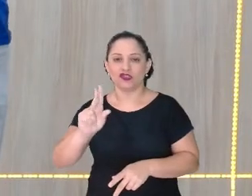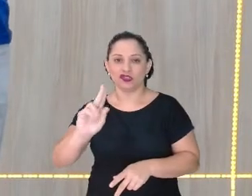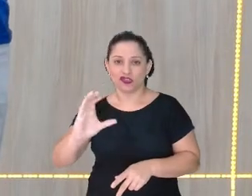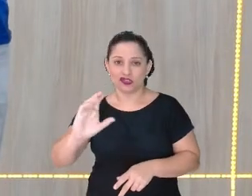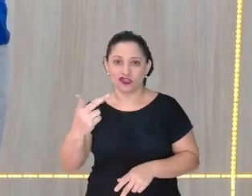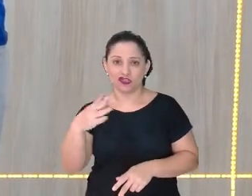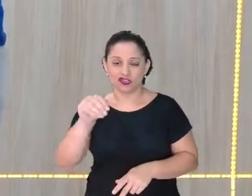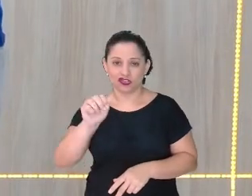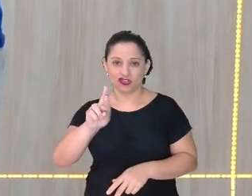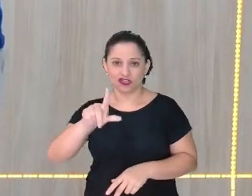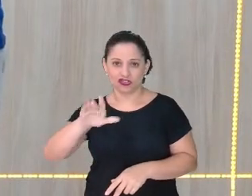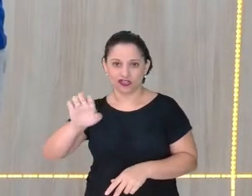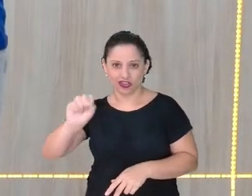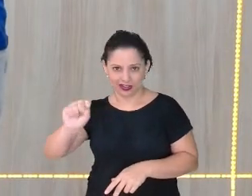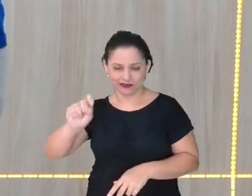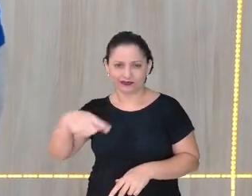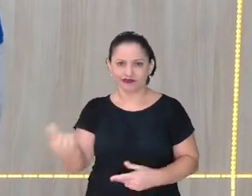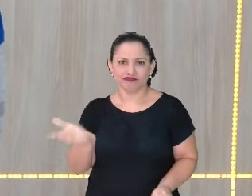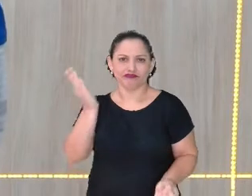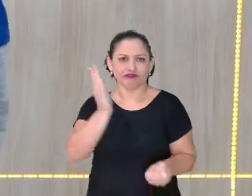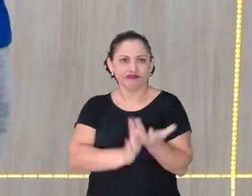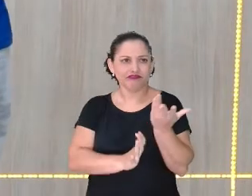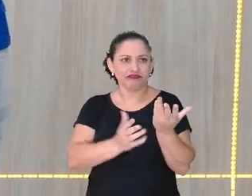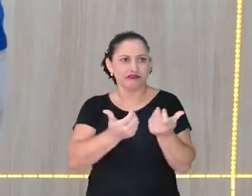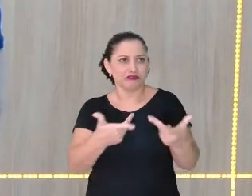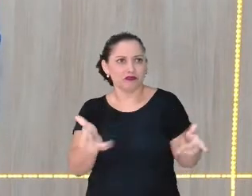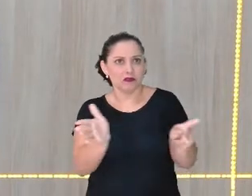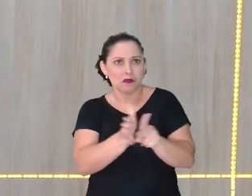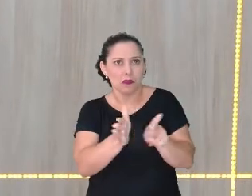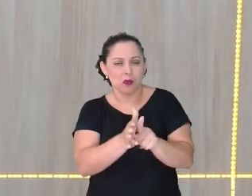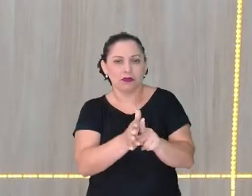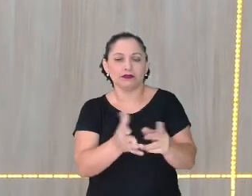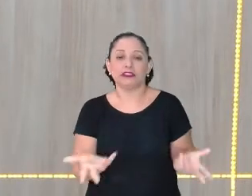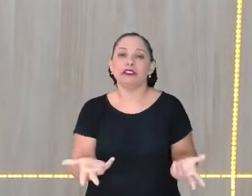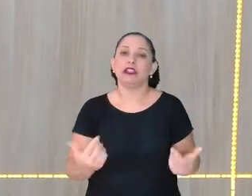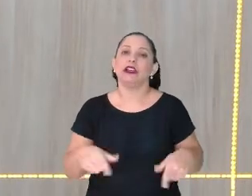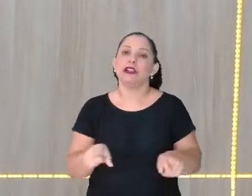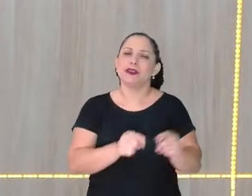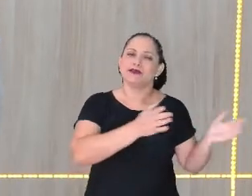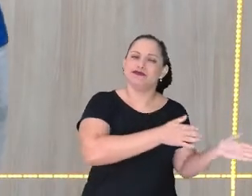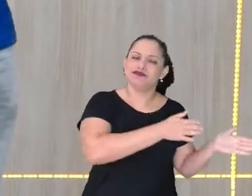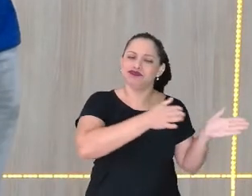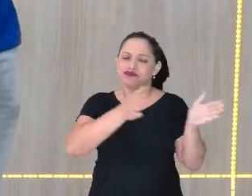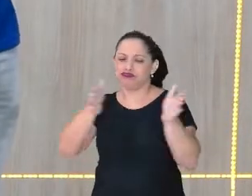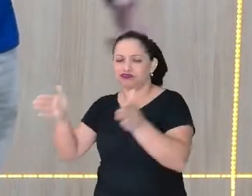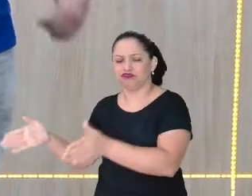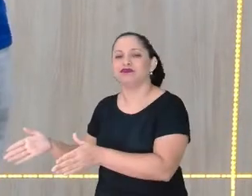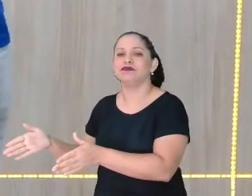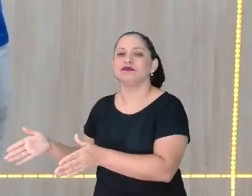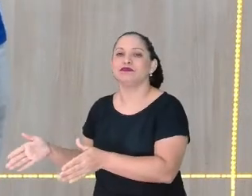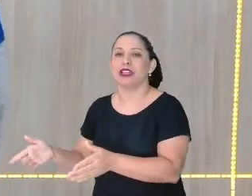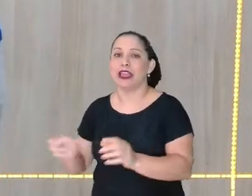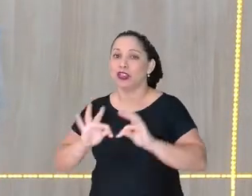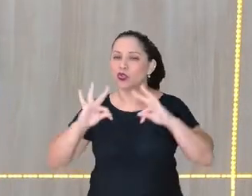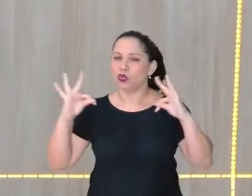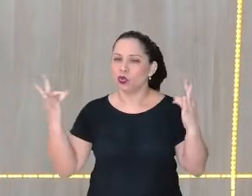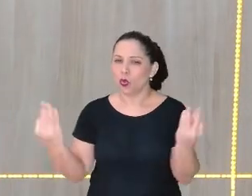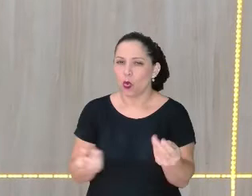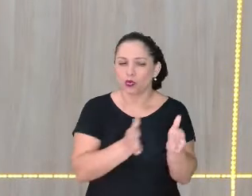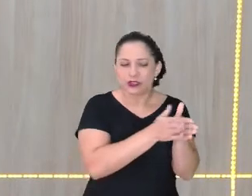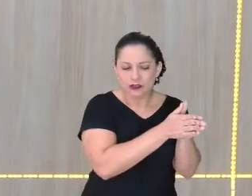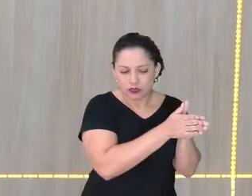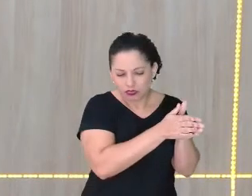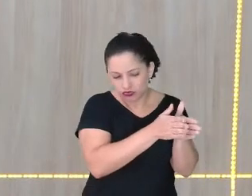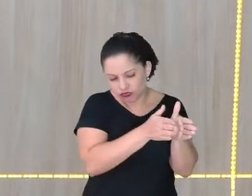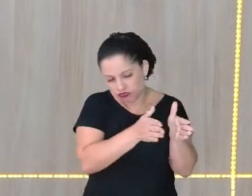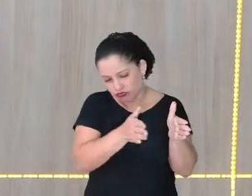Essa também divisão da história em Idade Antiga, Idade Média, Moderna e Contemporânea, Pré-História, com Paleolítico, Neolítico, Idade